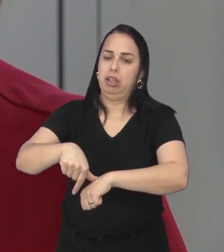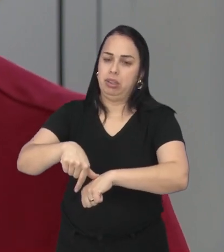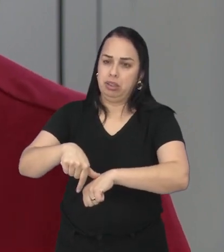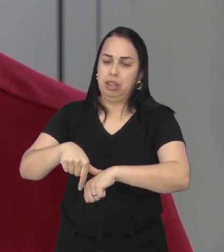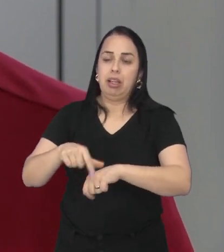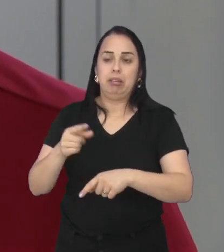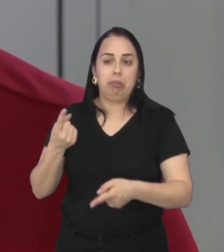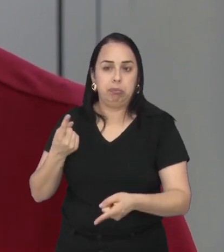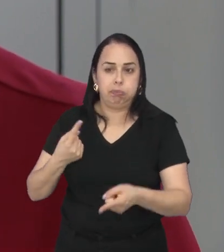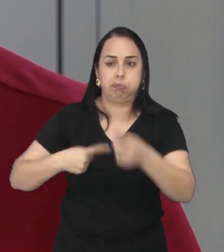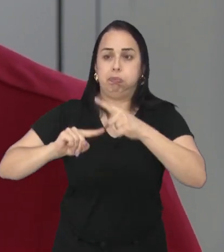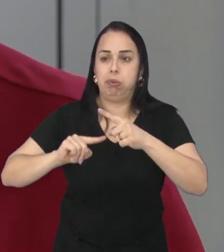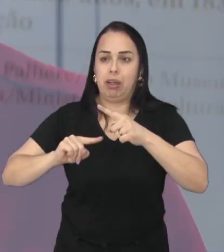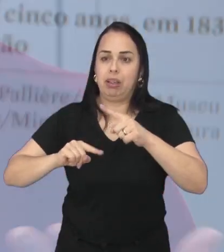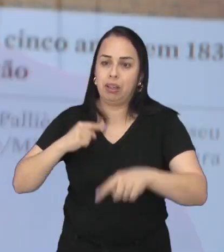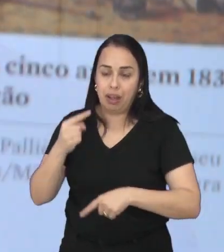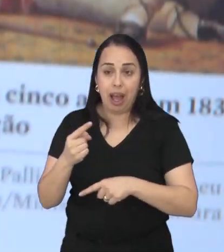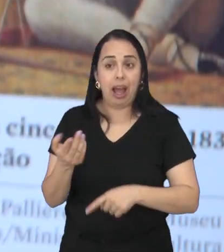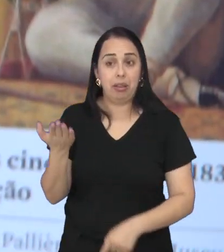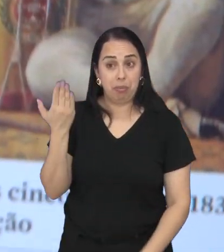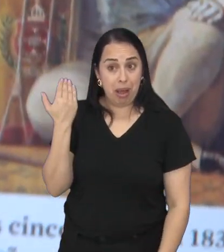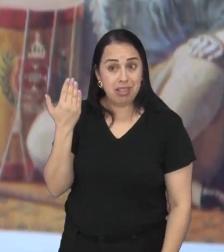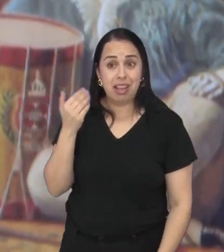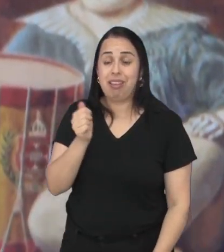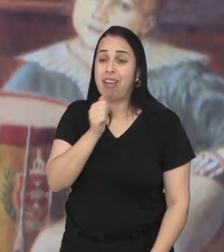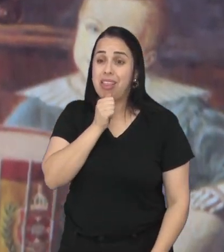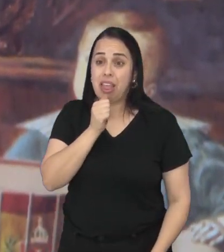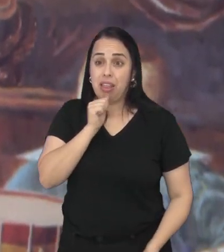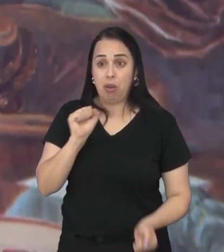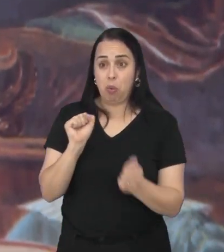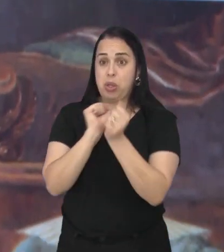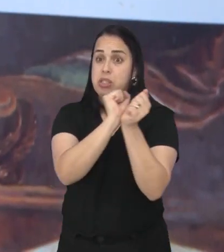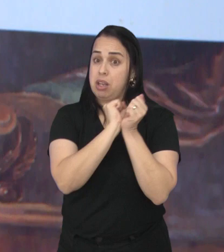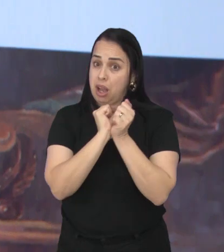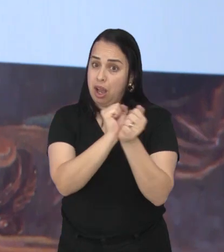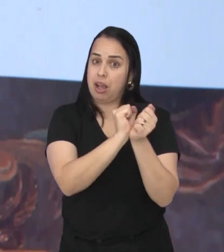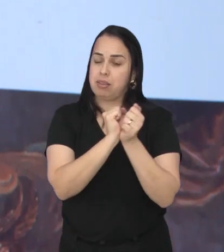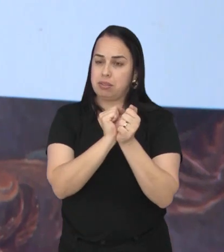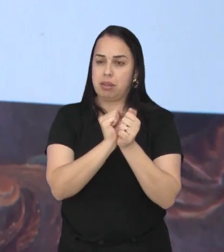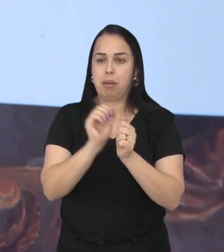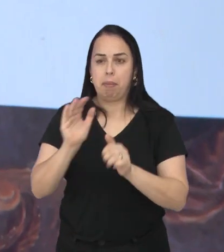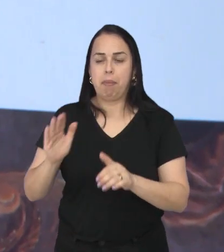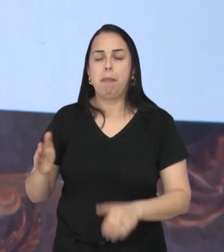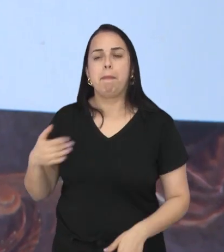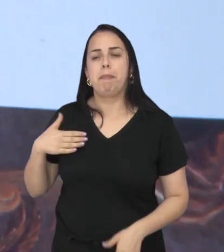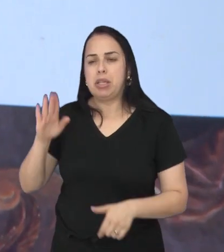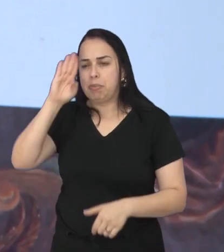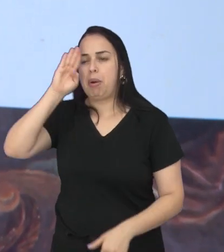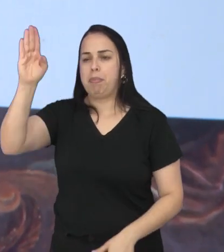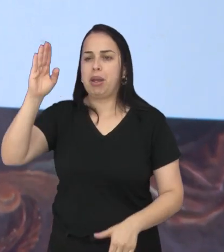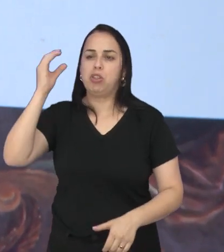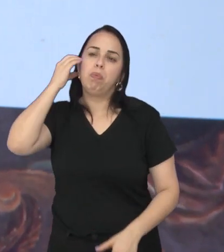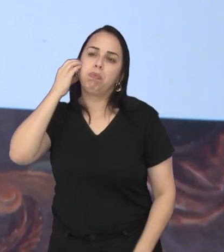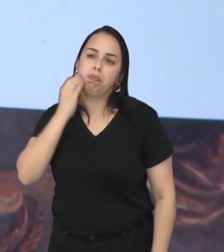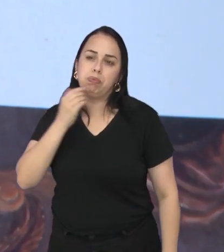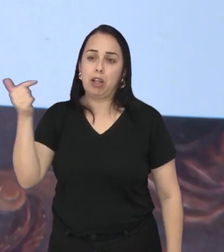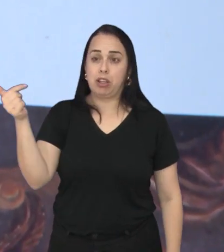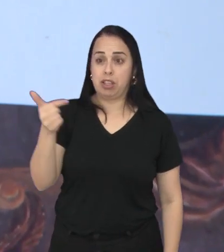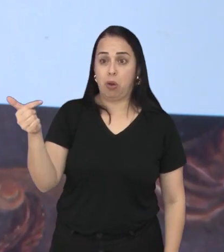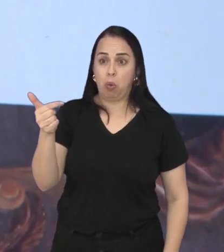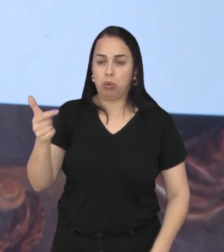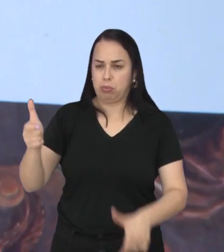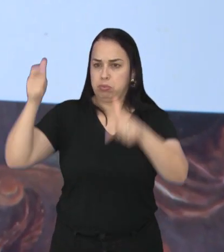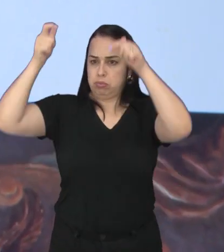tínhamos, inclusive, ainda a mão de obra escrava e a monarquia, principalmente Dom Pedro II, que ficou